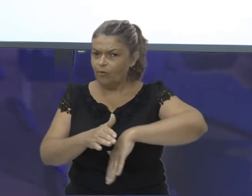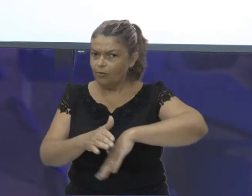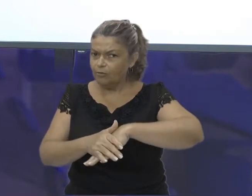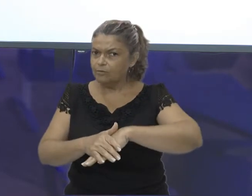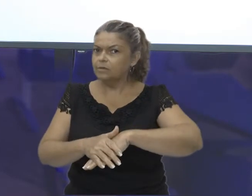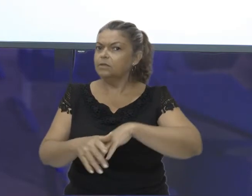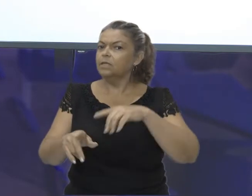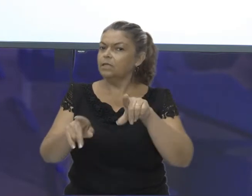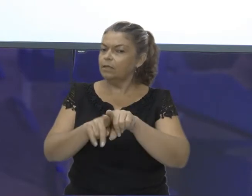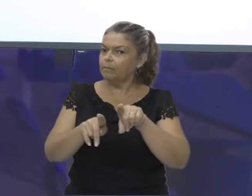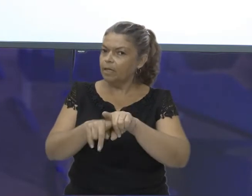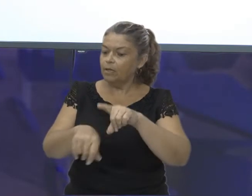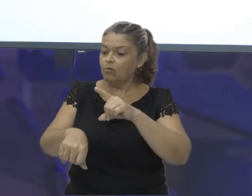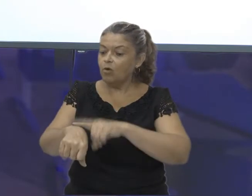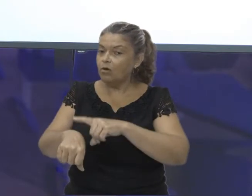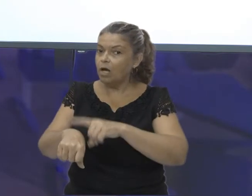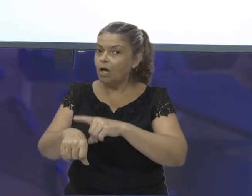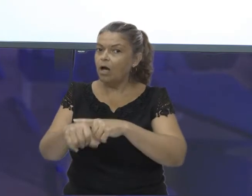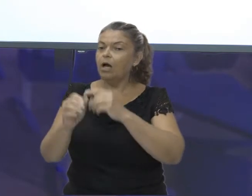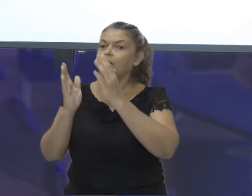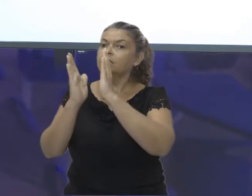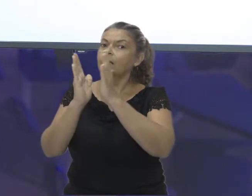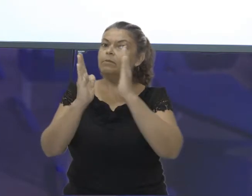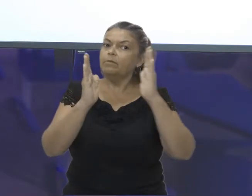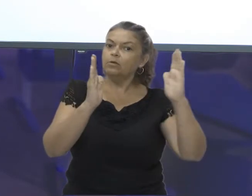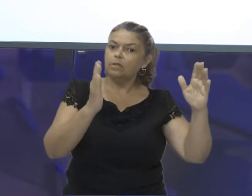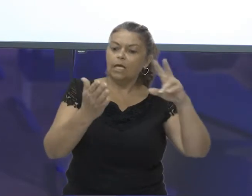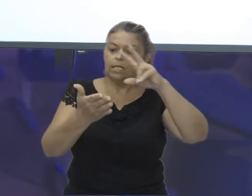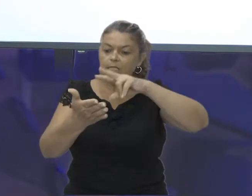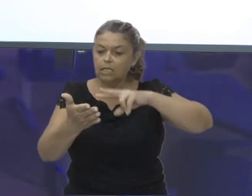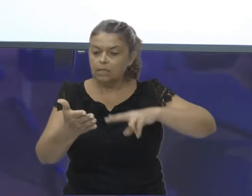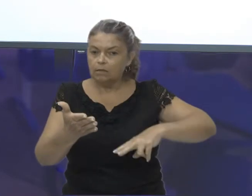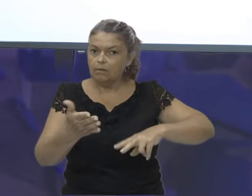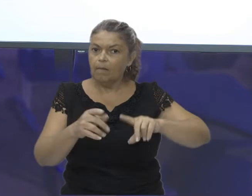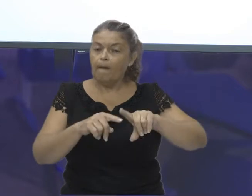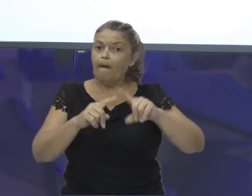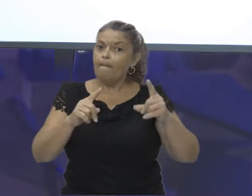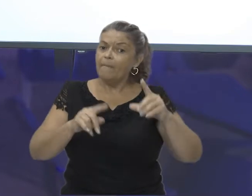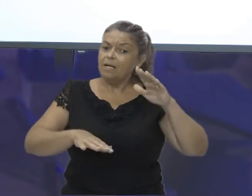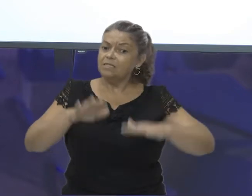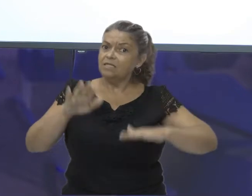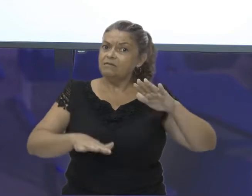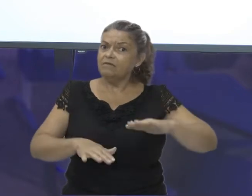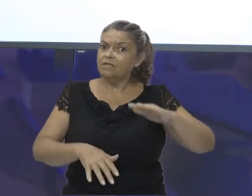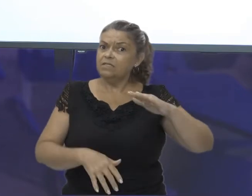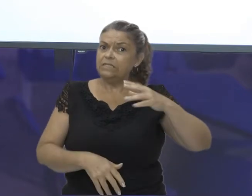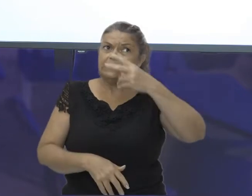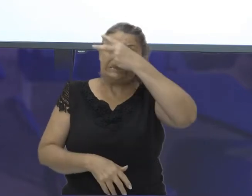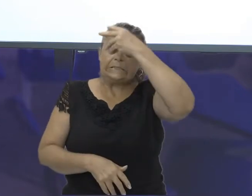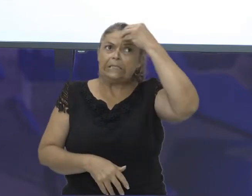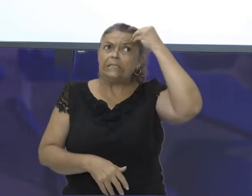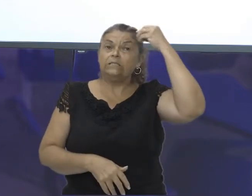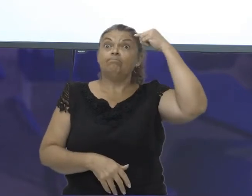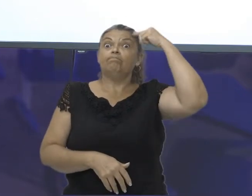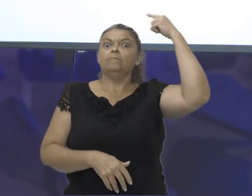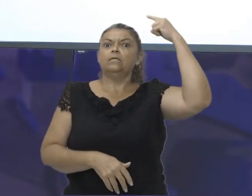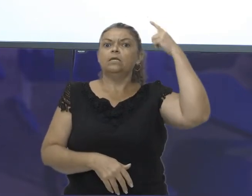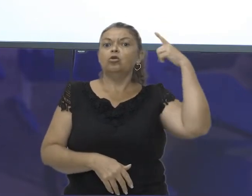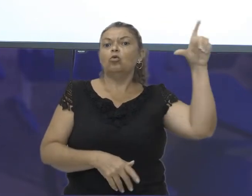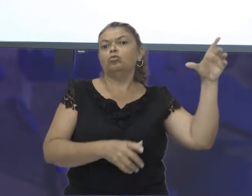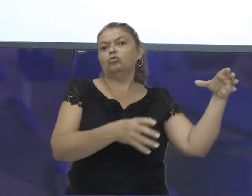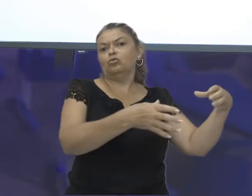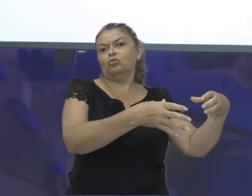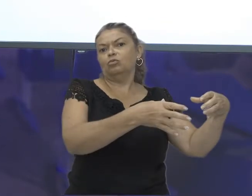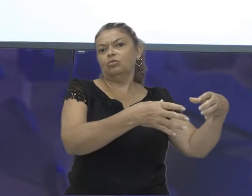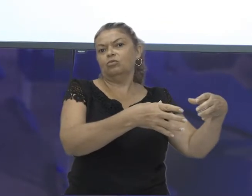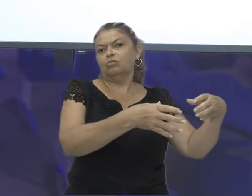não é correto? Mas muitas vezes esquecemos de pensar naquele outro grupo, né? Que também vai